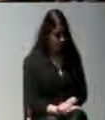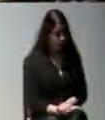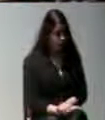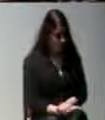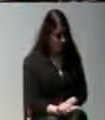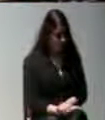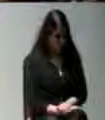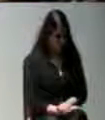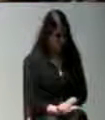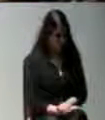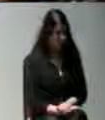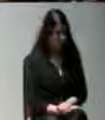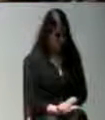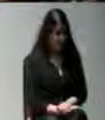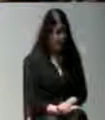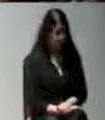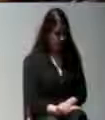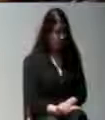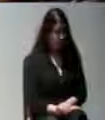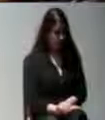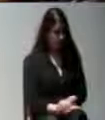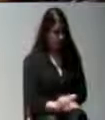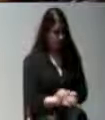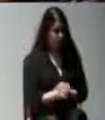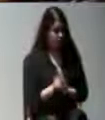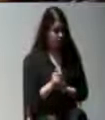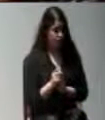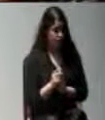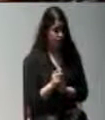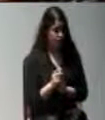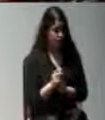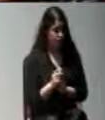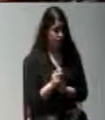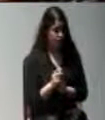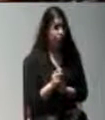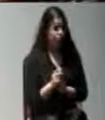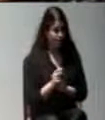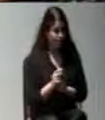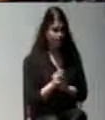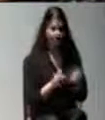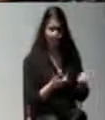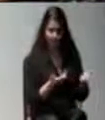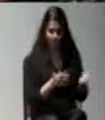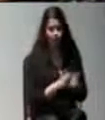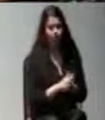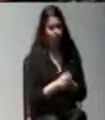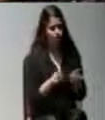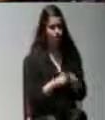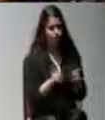A perspectiva de Butler sobre a precariedade da comunidade abre um leque de